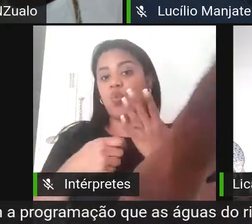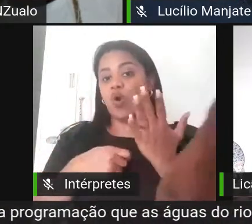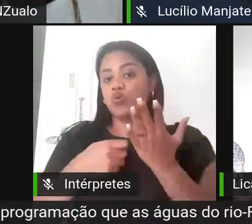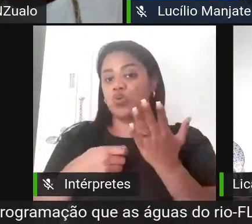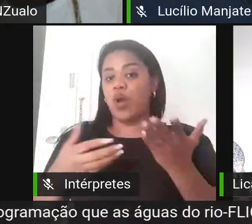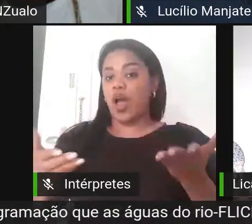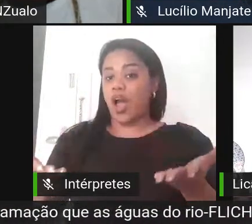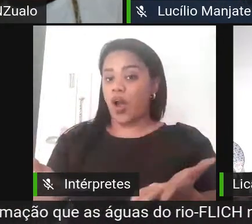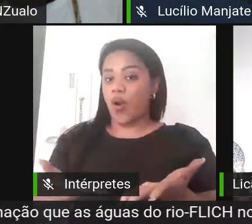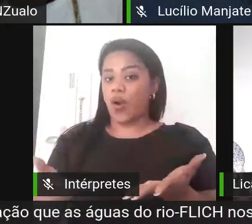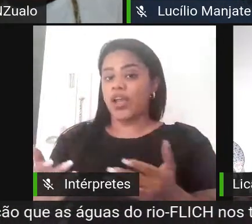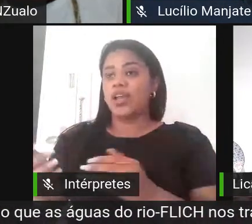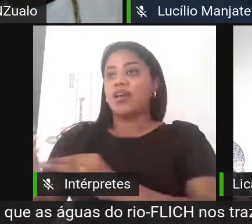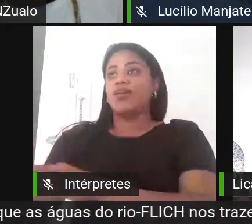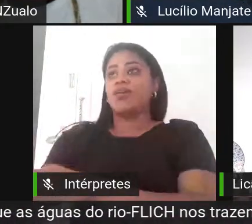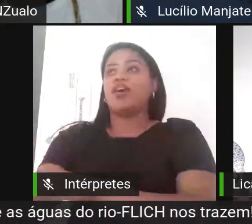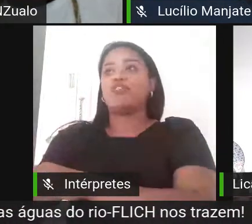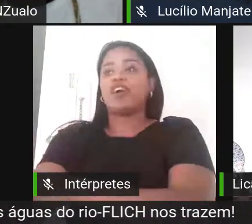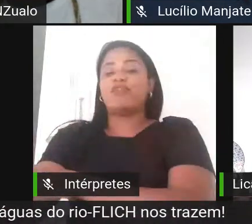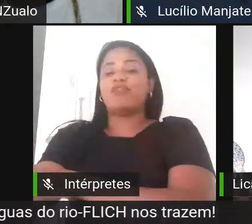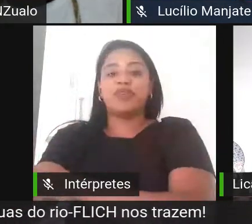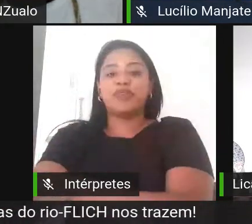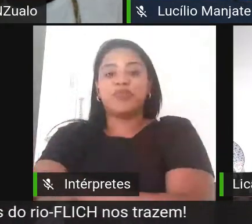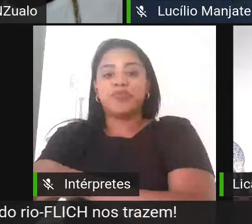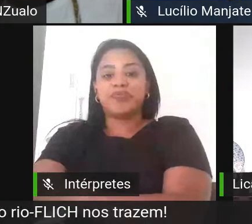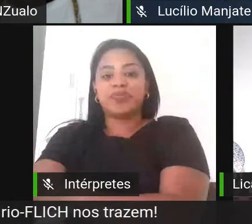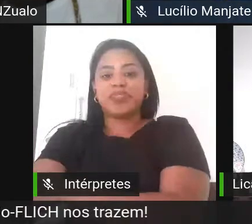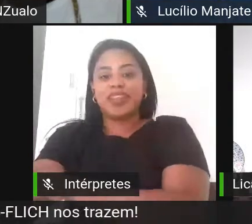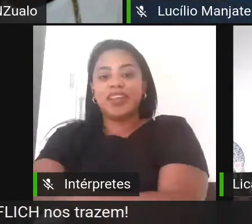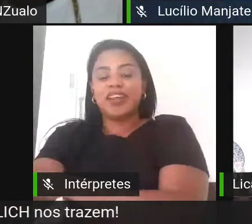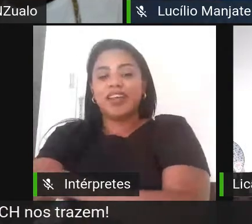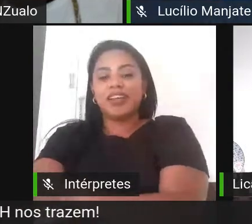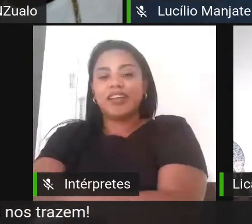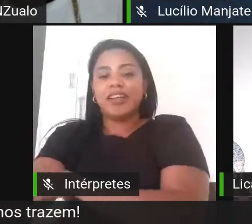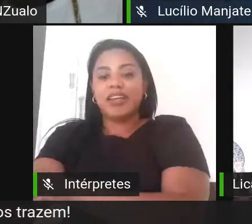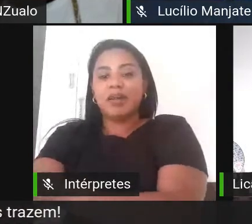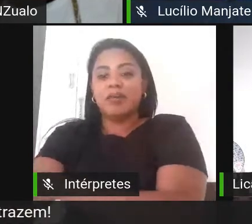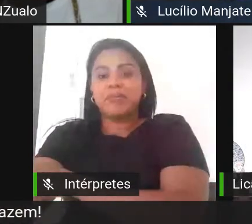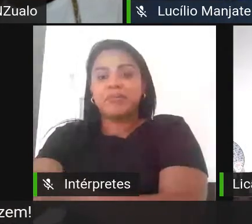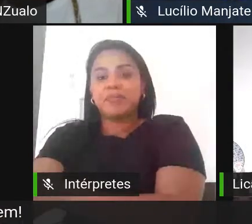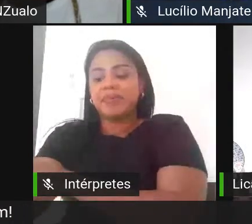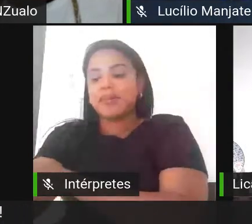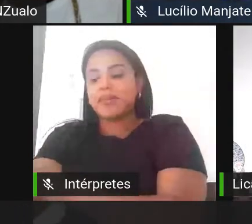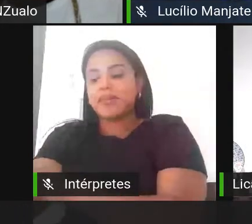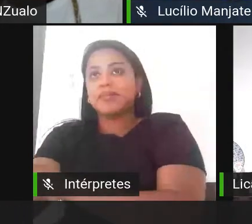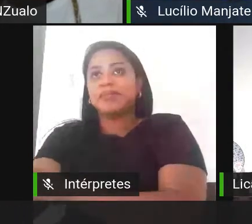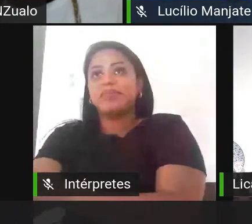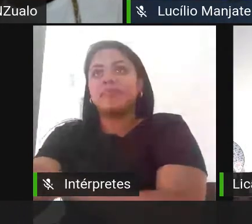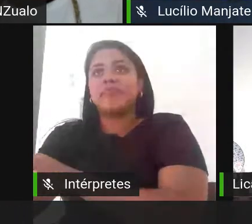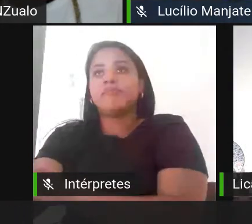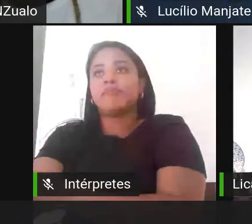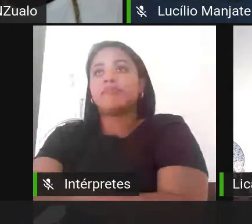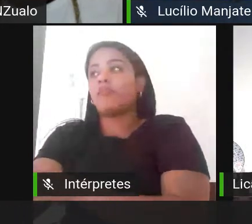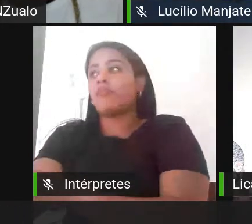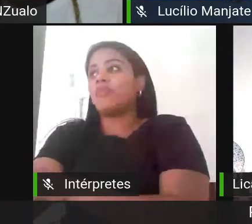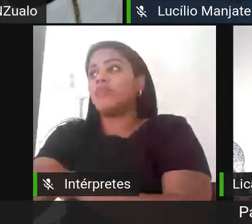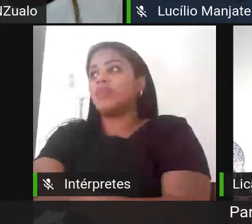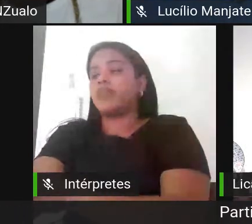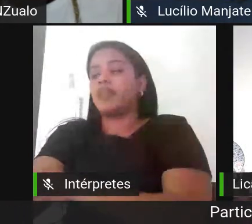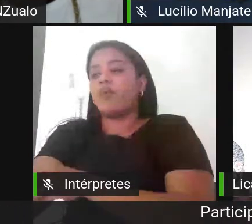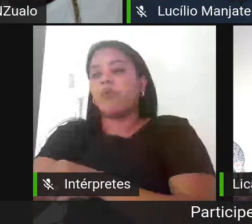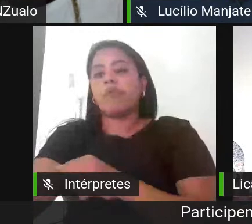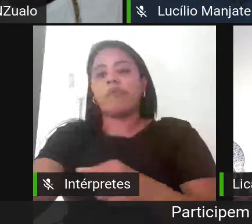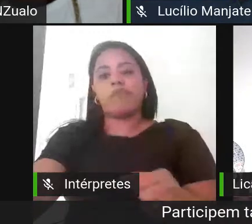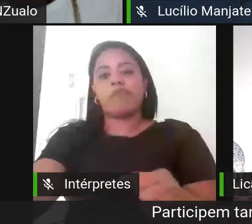Paulina Chiziane é do nosso tempo. Sim, digo tempo, eu não queria dizer idade. Era uma forma de não dizer idade. Se calhar dos